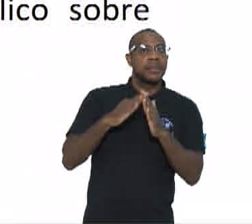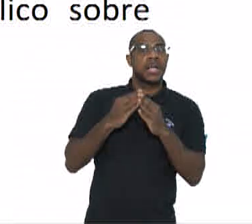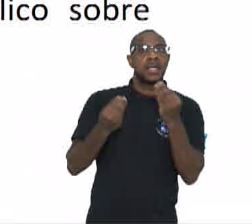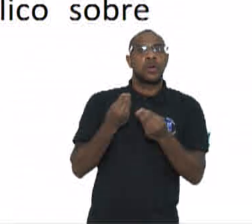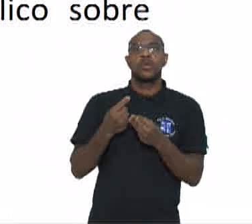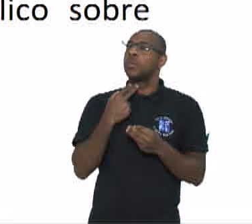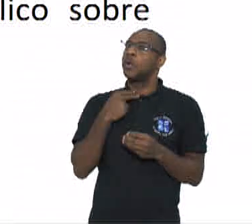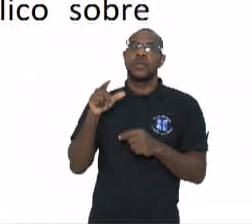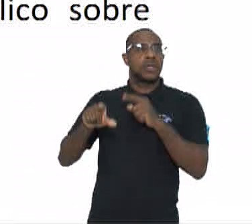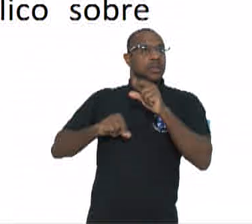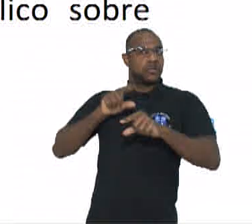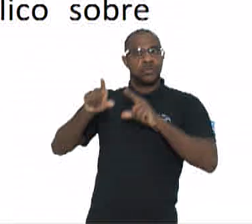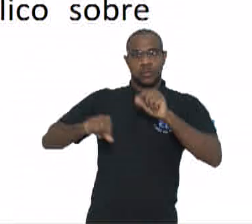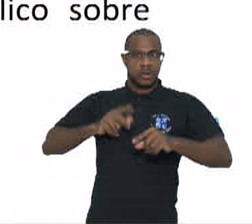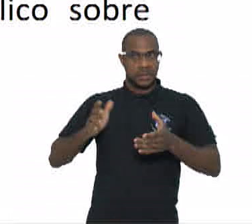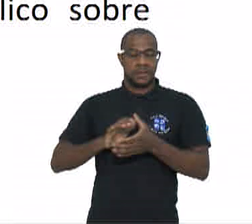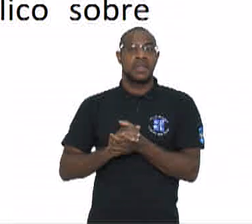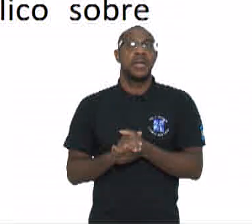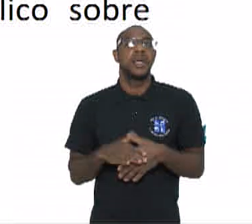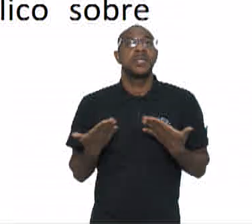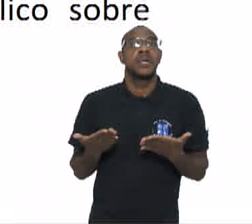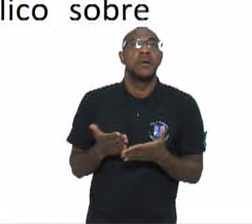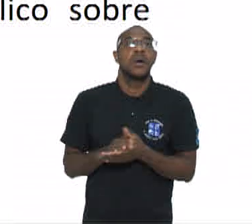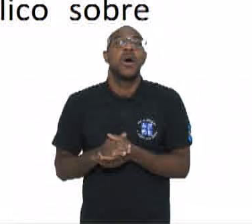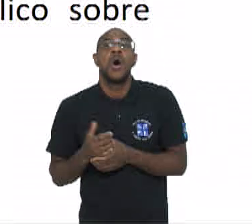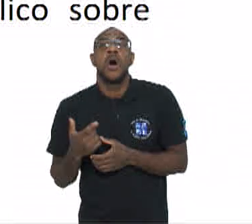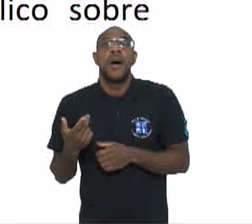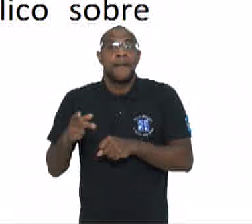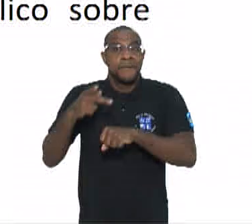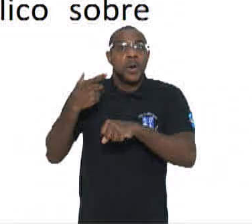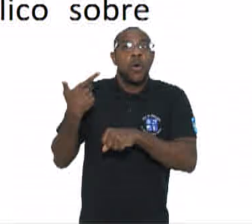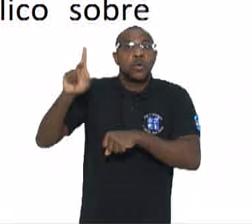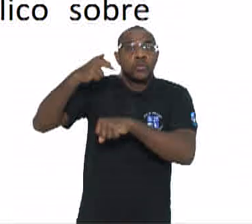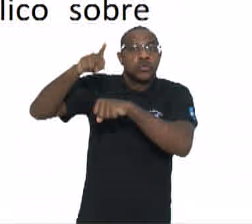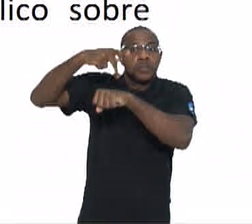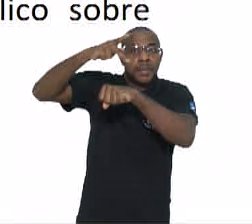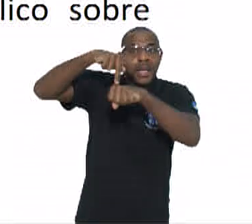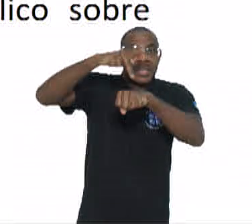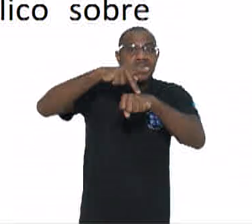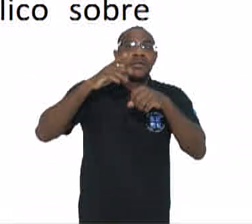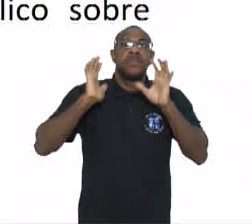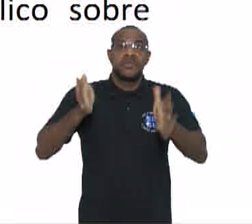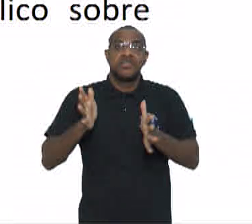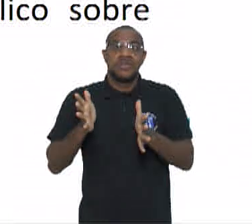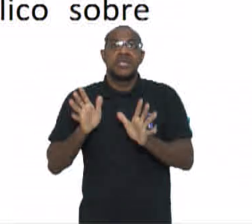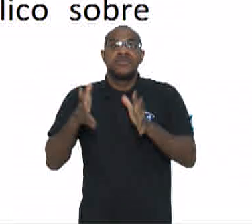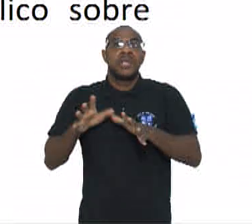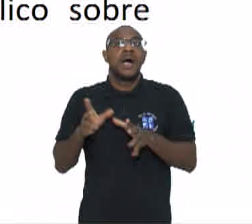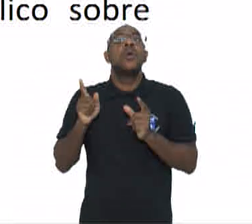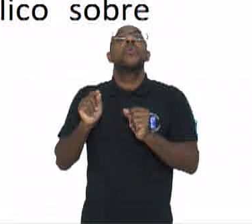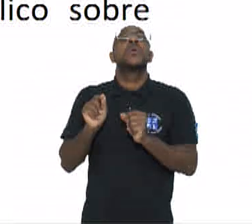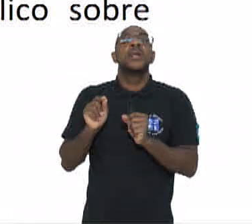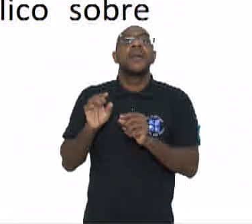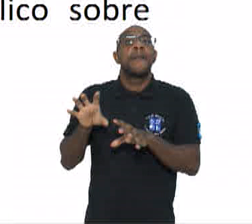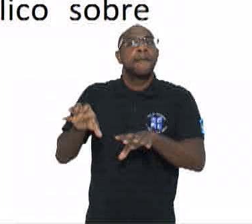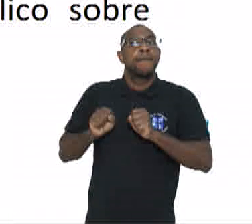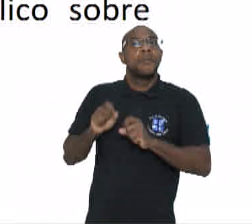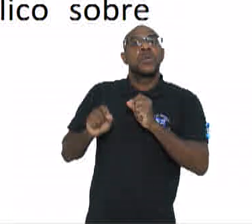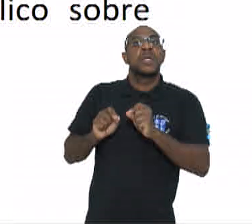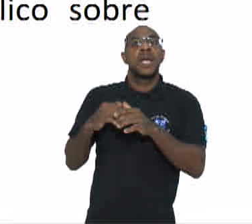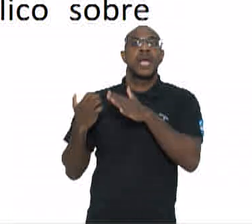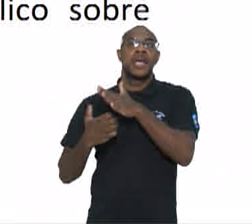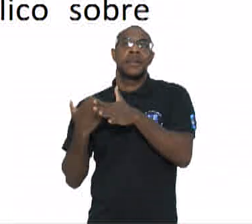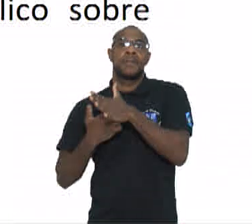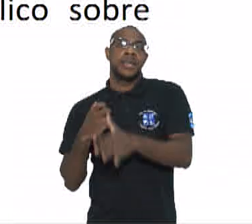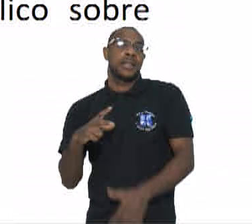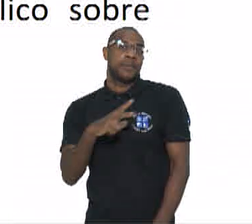Berlim, Buenos Aires ou Paris, já cederam seus serviços para a iniciativa privada e depois voltaram atrás. O Brasil,